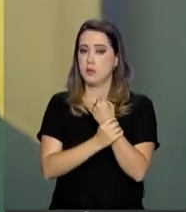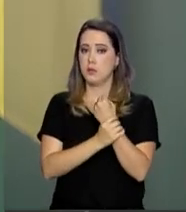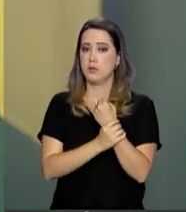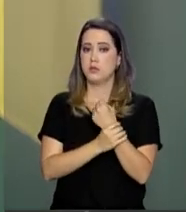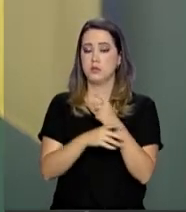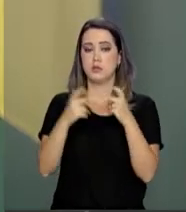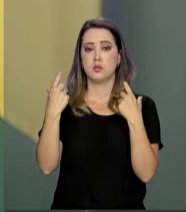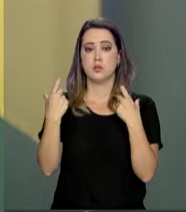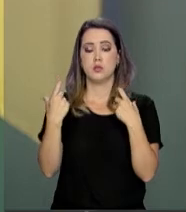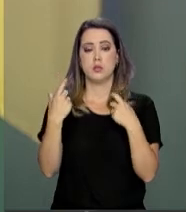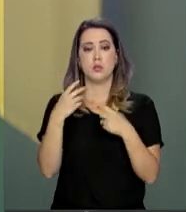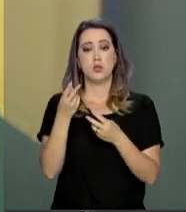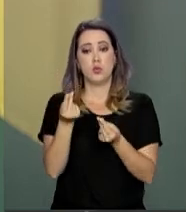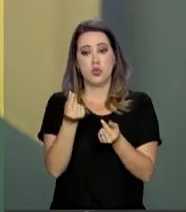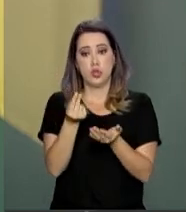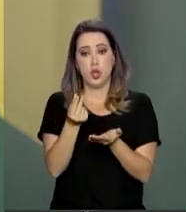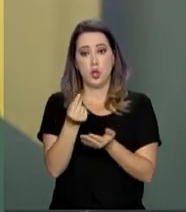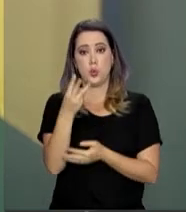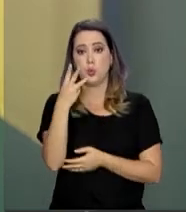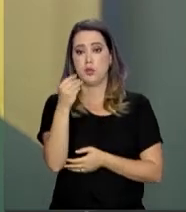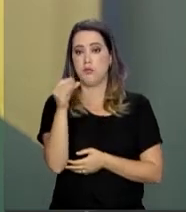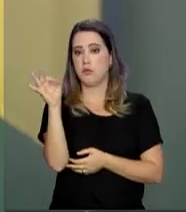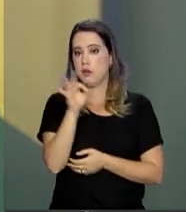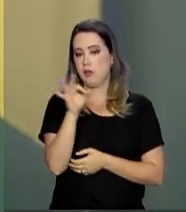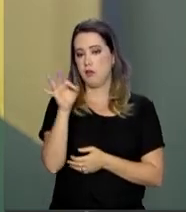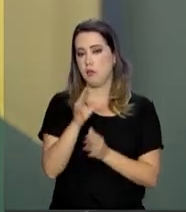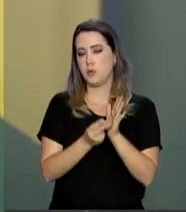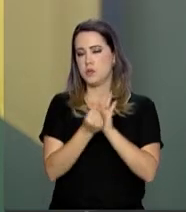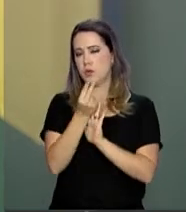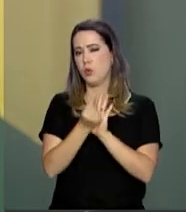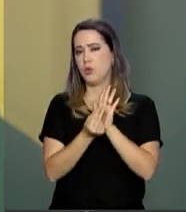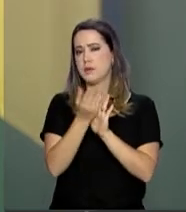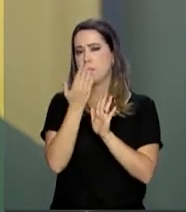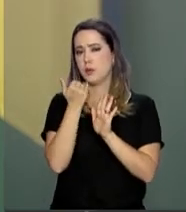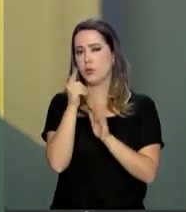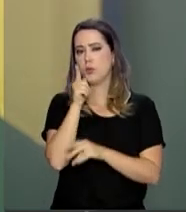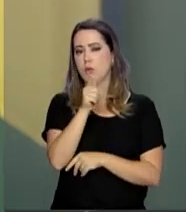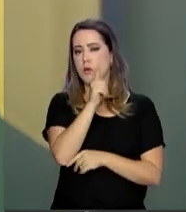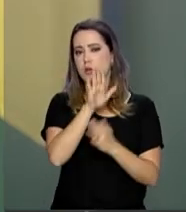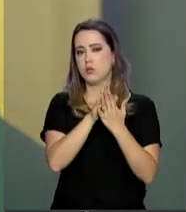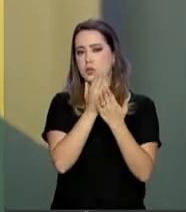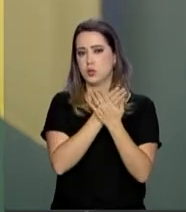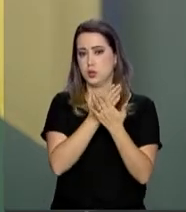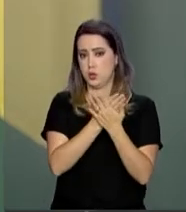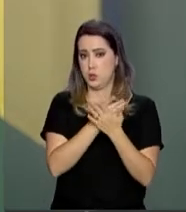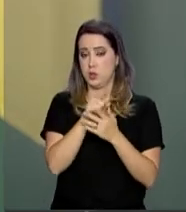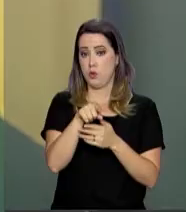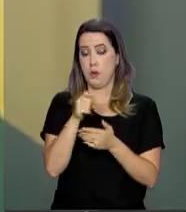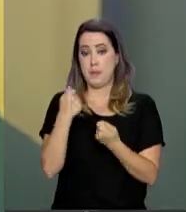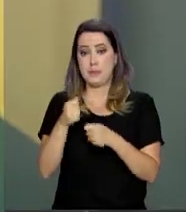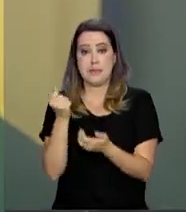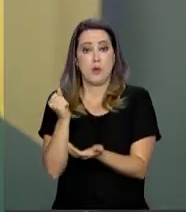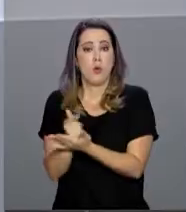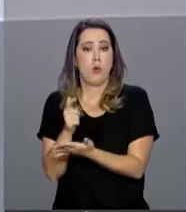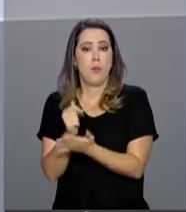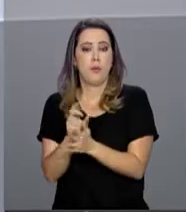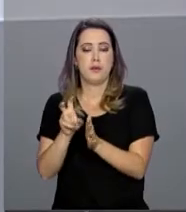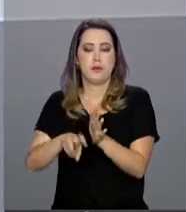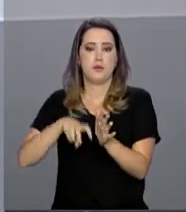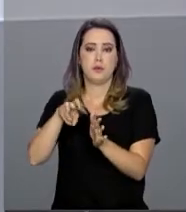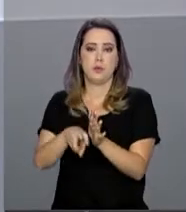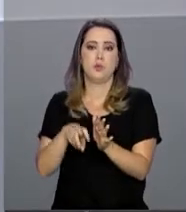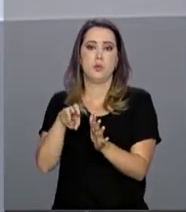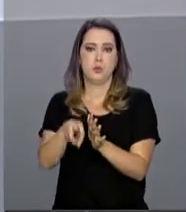destinação de 30% do orçamento da merenda acusa as aquisições de pequenos agricultores